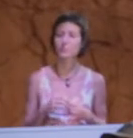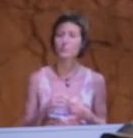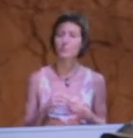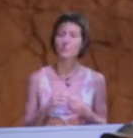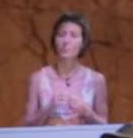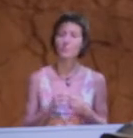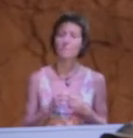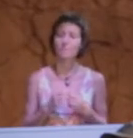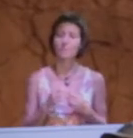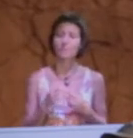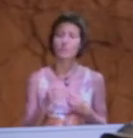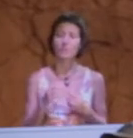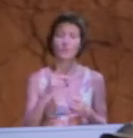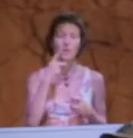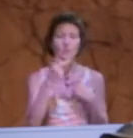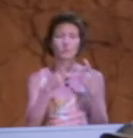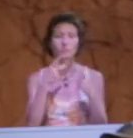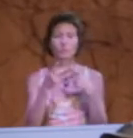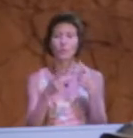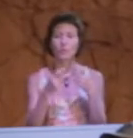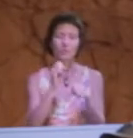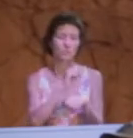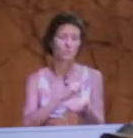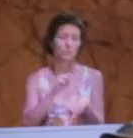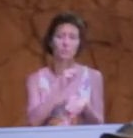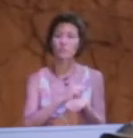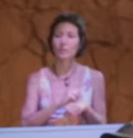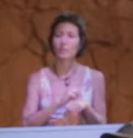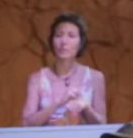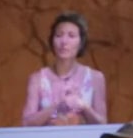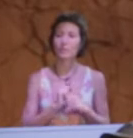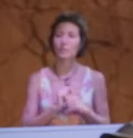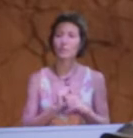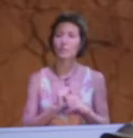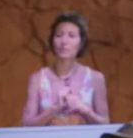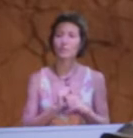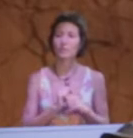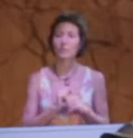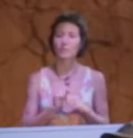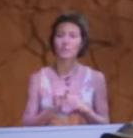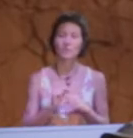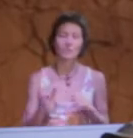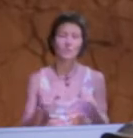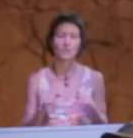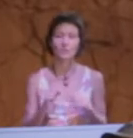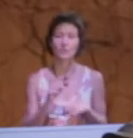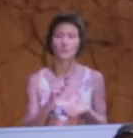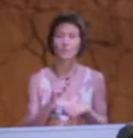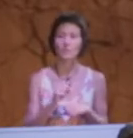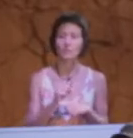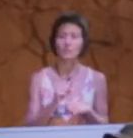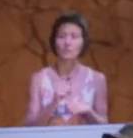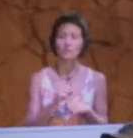a metáfora para o sistema, a onça representando o sistema eurocêntrico, o sistema colonizador que está